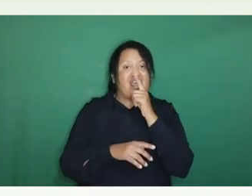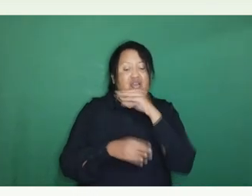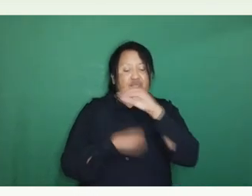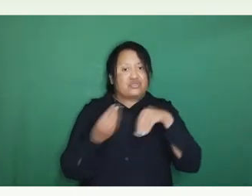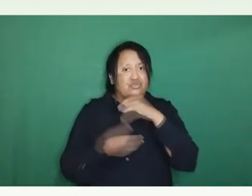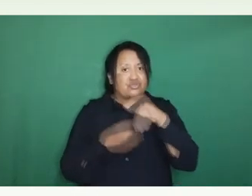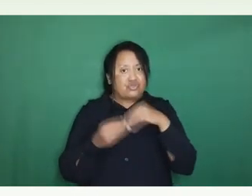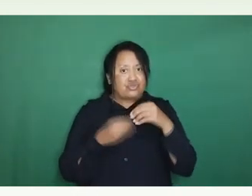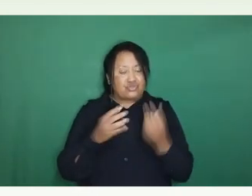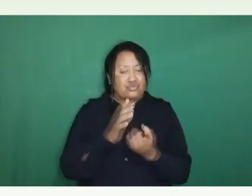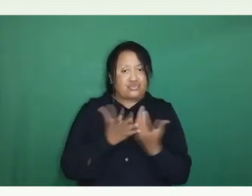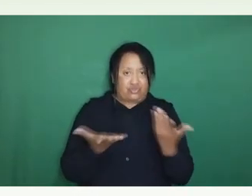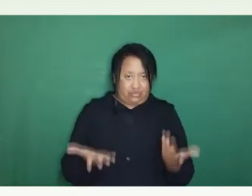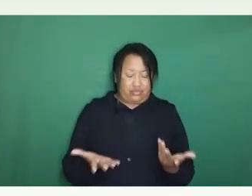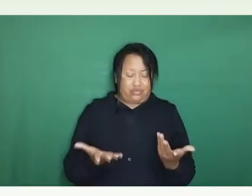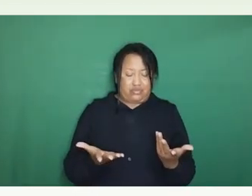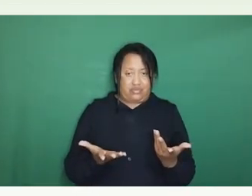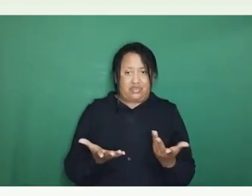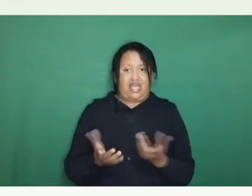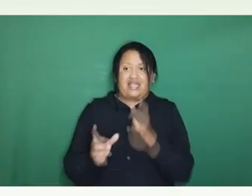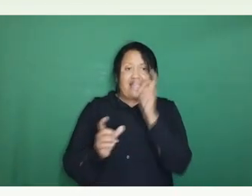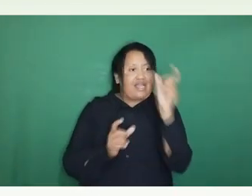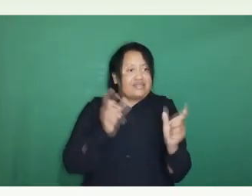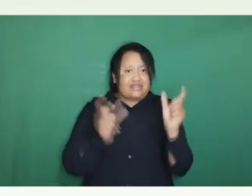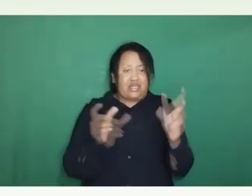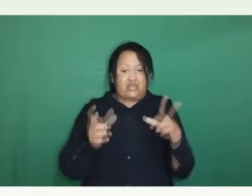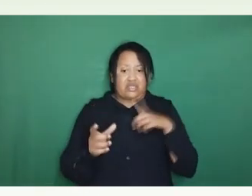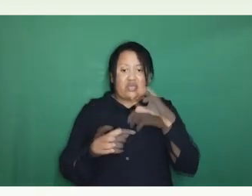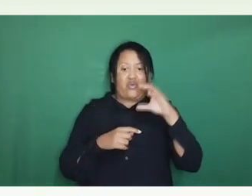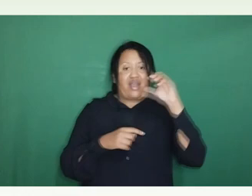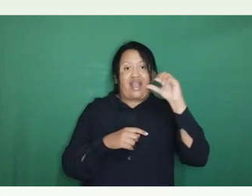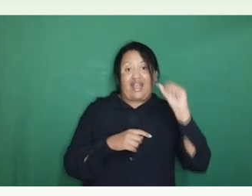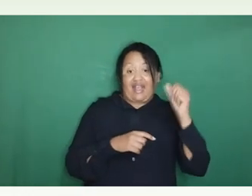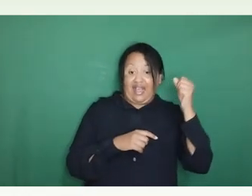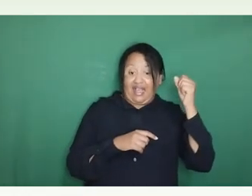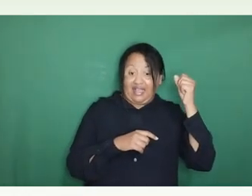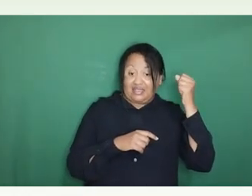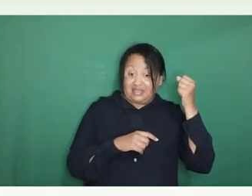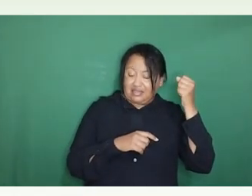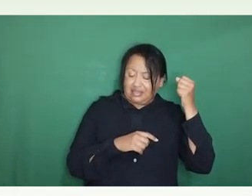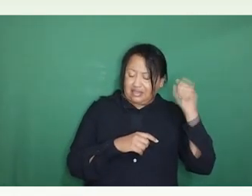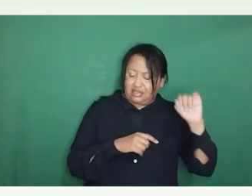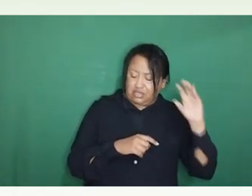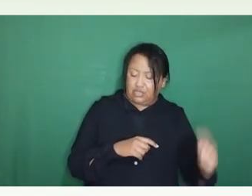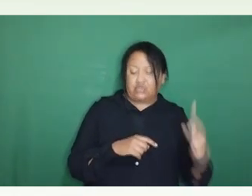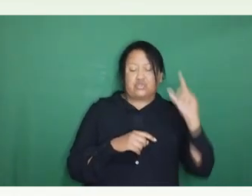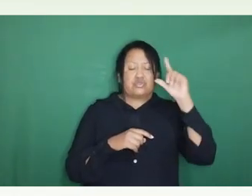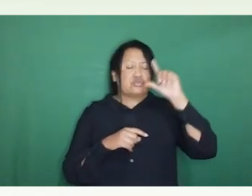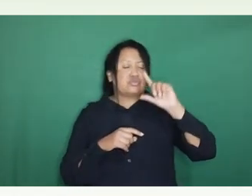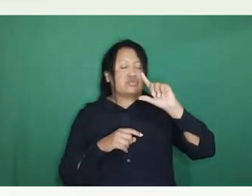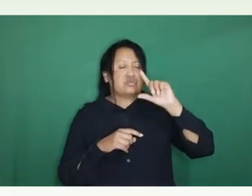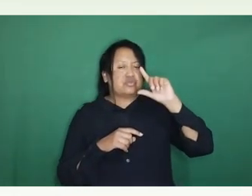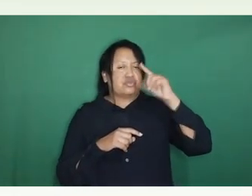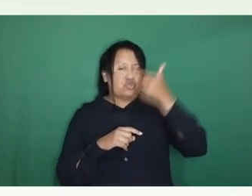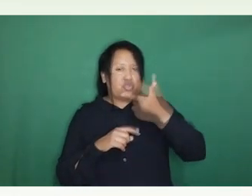cálcio dois mais o magnésio 2 + formando bicarbonato e um bicarbonato